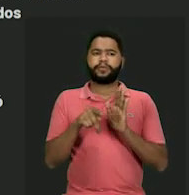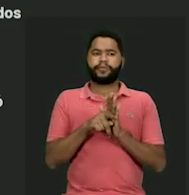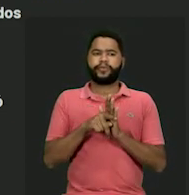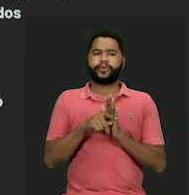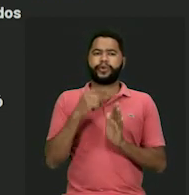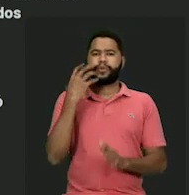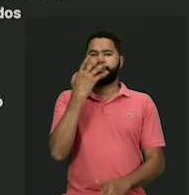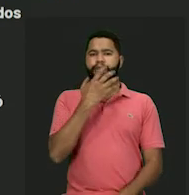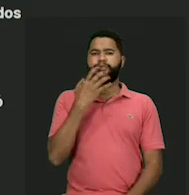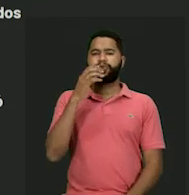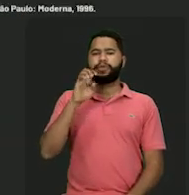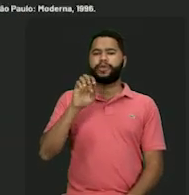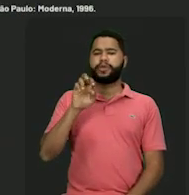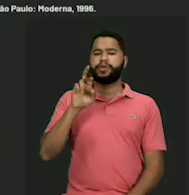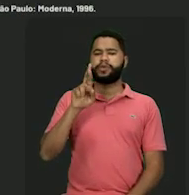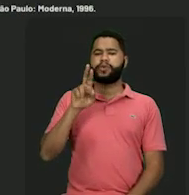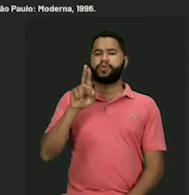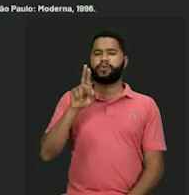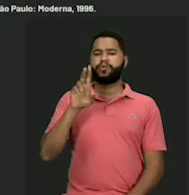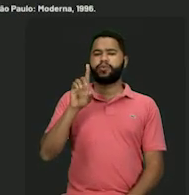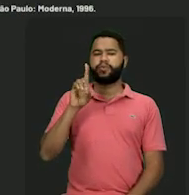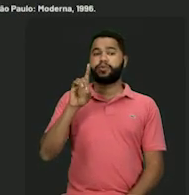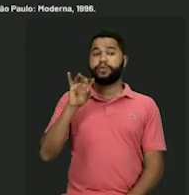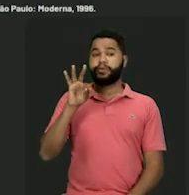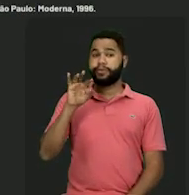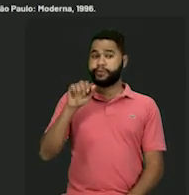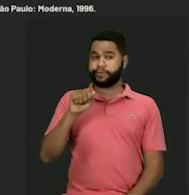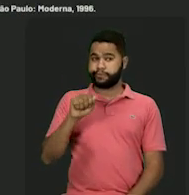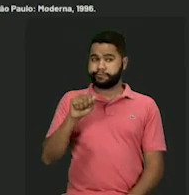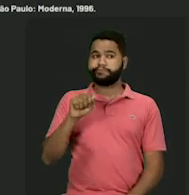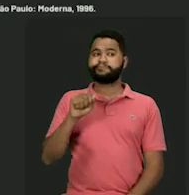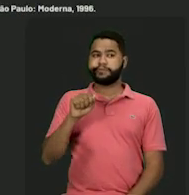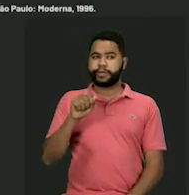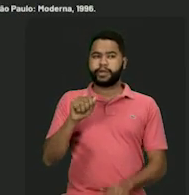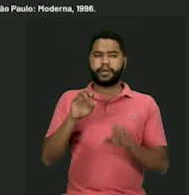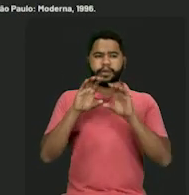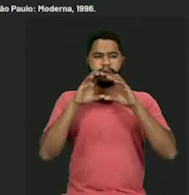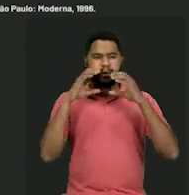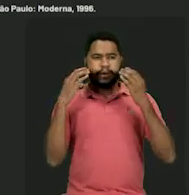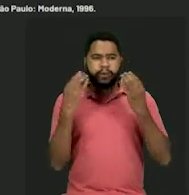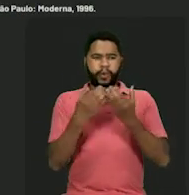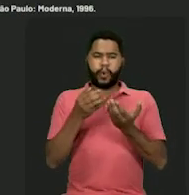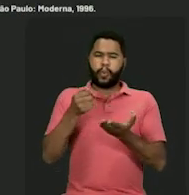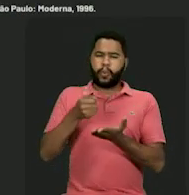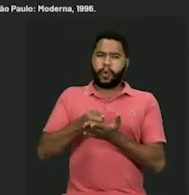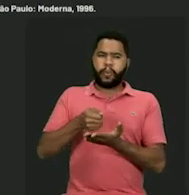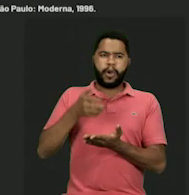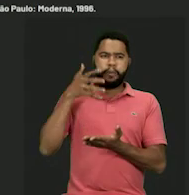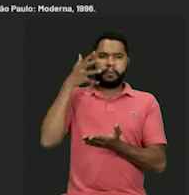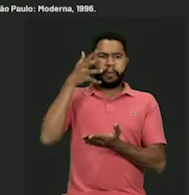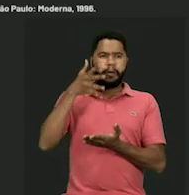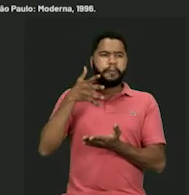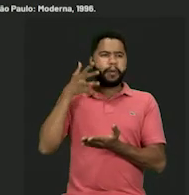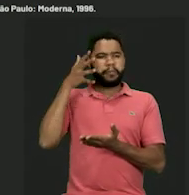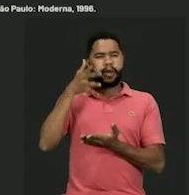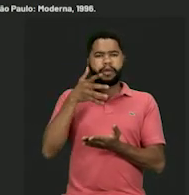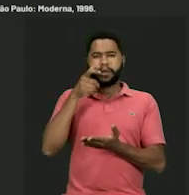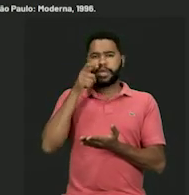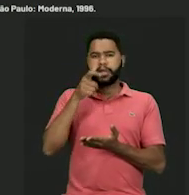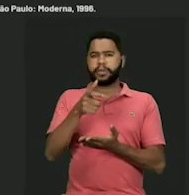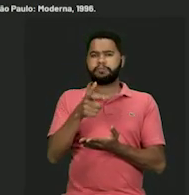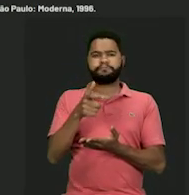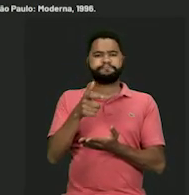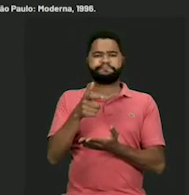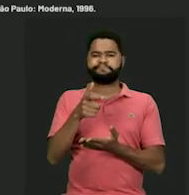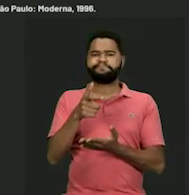chamada música erudita. Conferências maçantes e palestras destituídas de interesse.